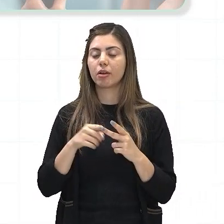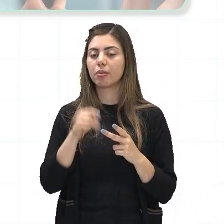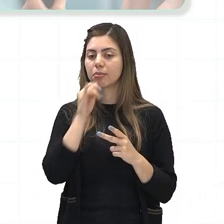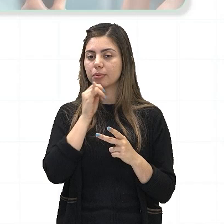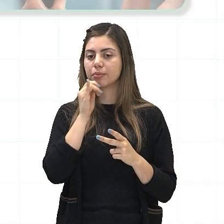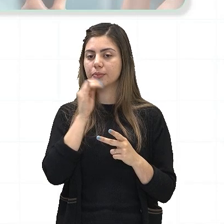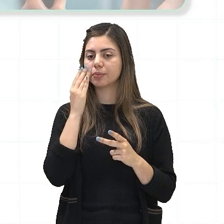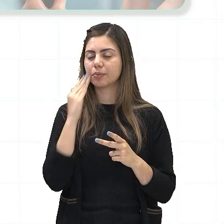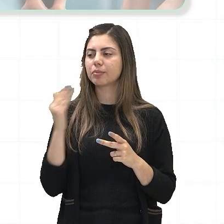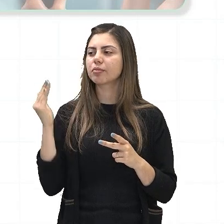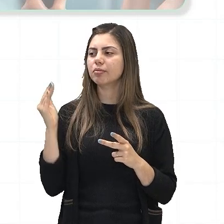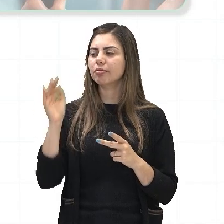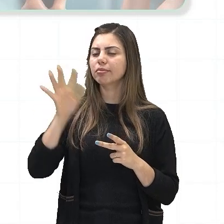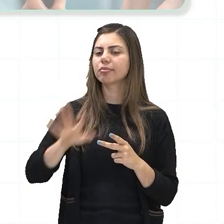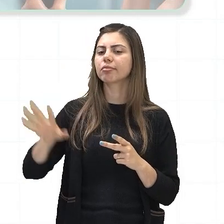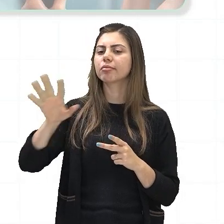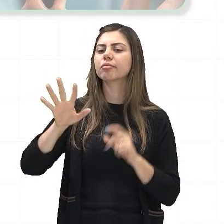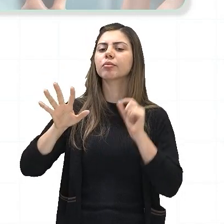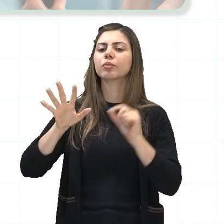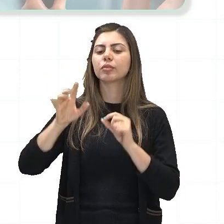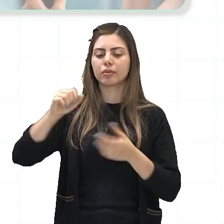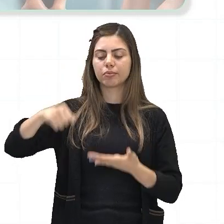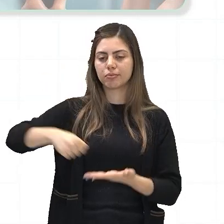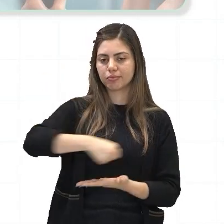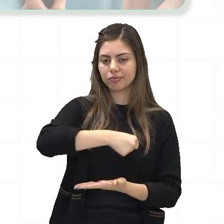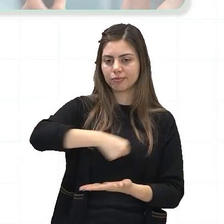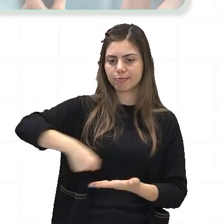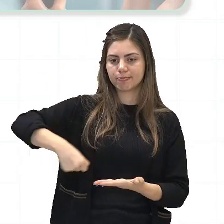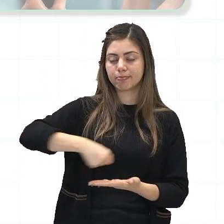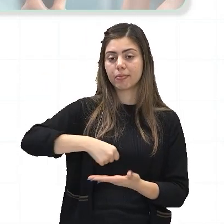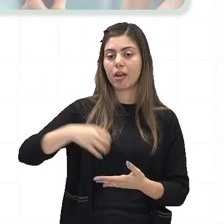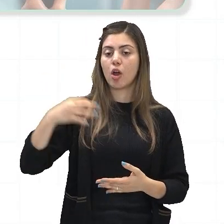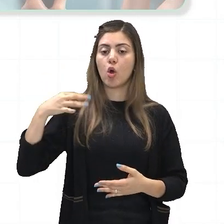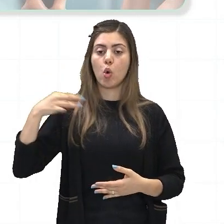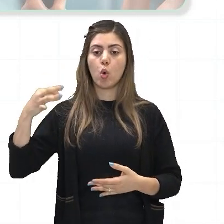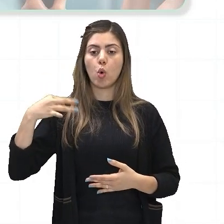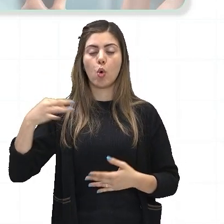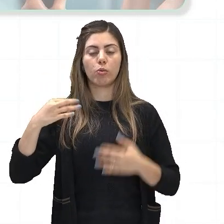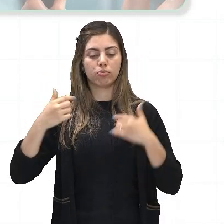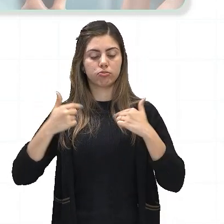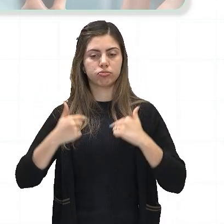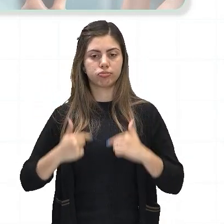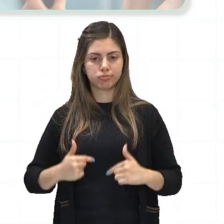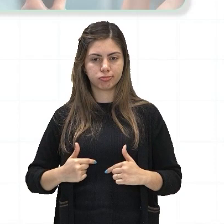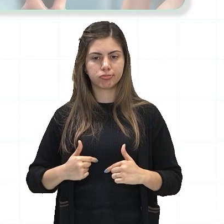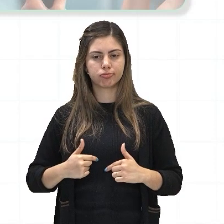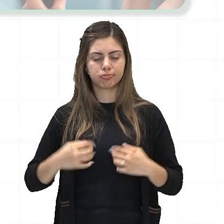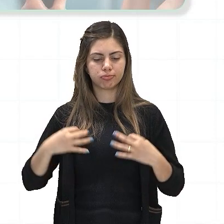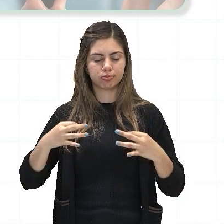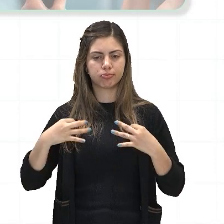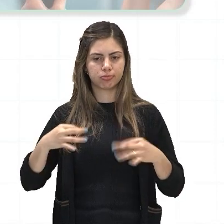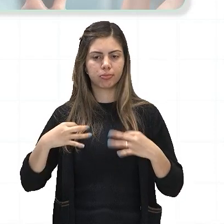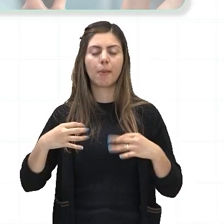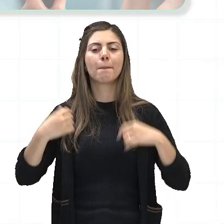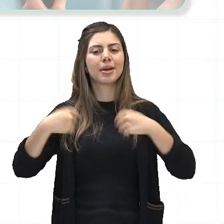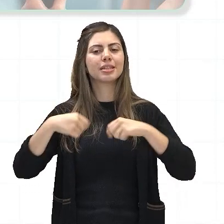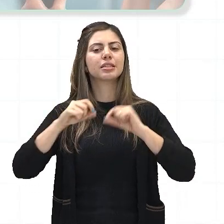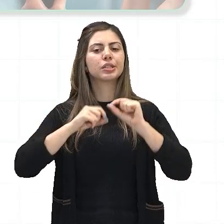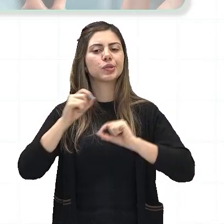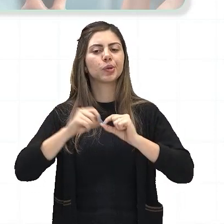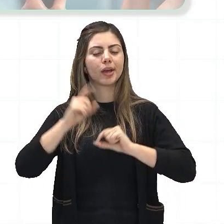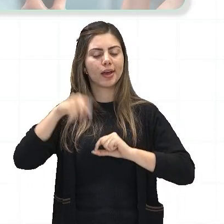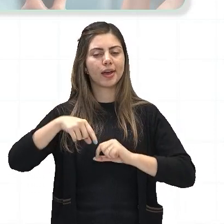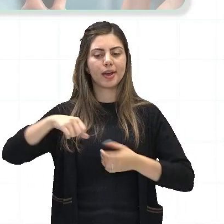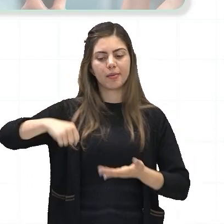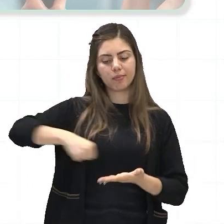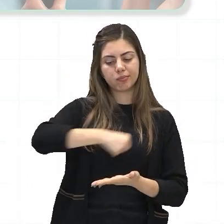passar. E a gente sabe que para a gente sair, às vezes, com a nossa roupa bem alinhada, bem passadinha, a gente vai precisar de um ferro de passar, né? Então a